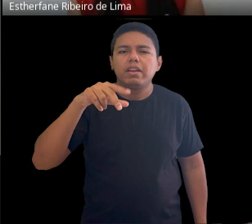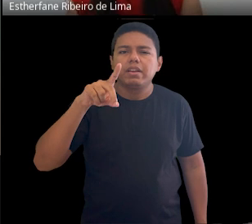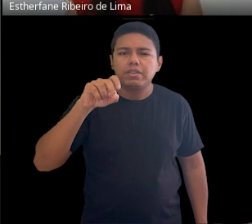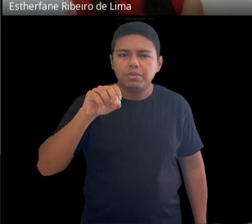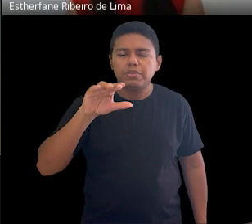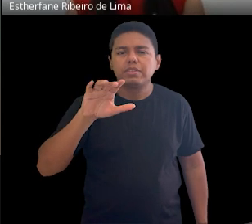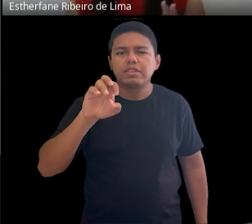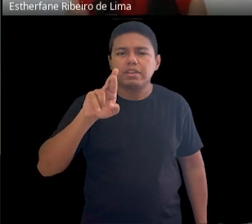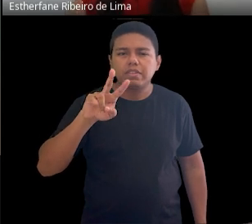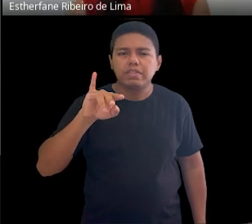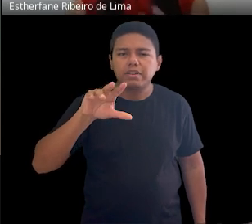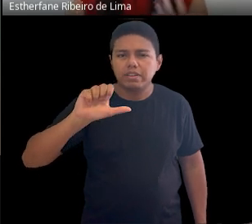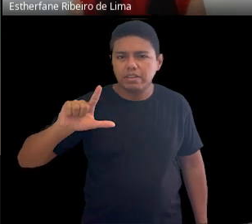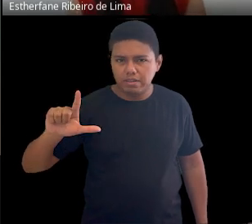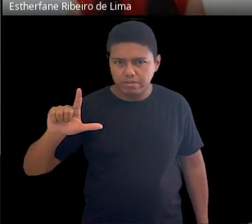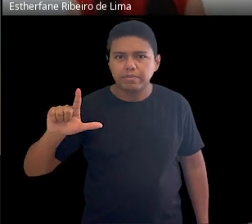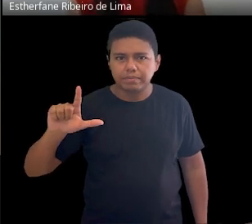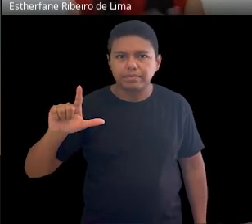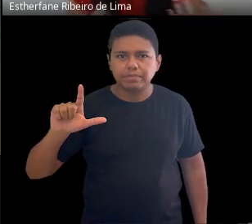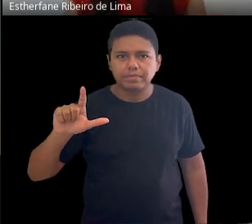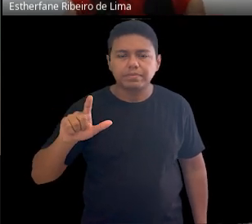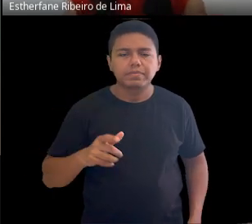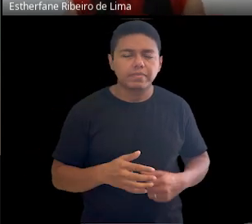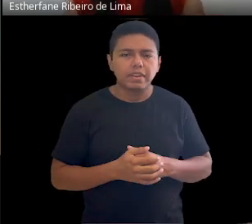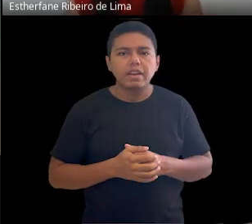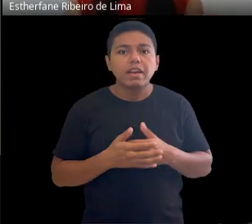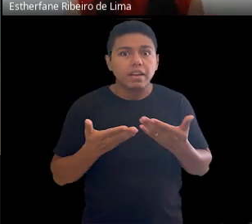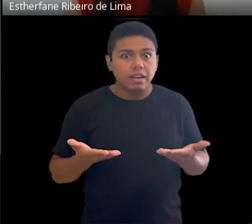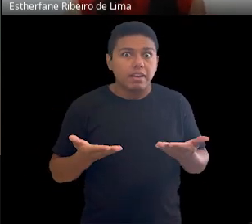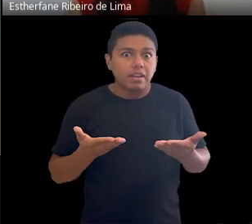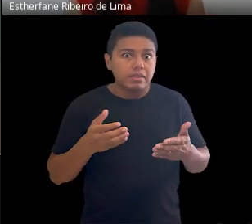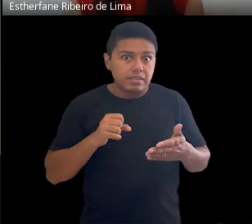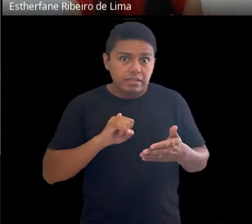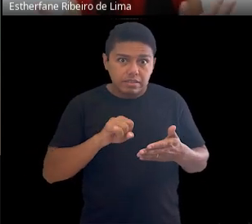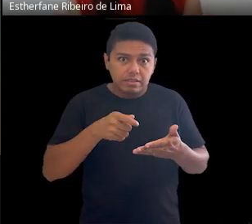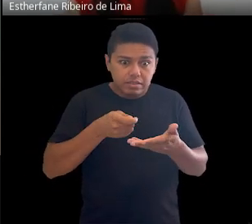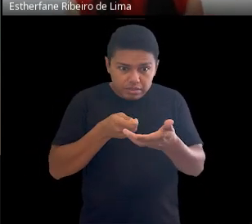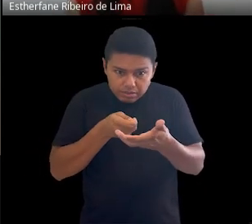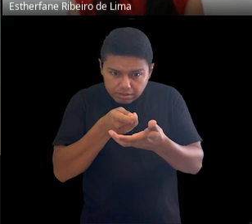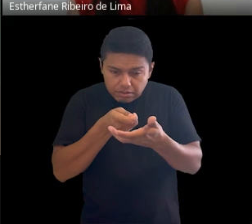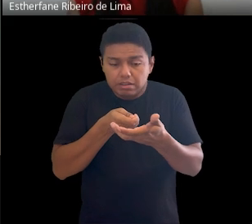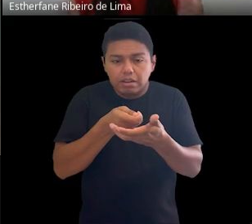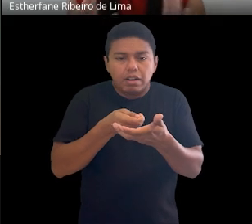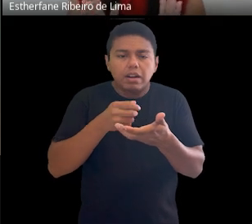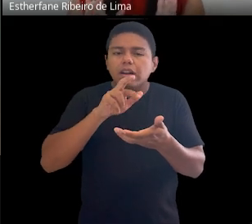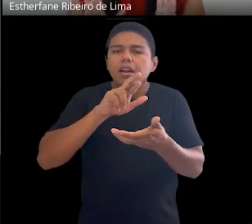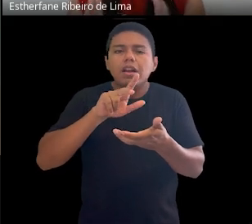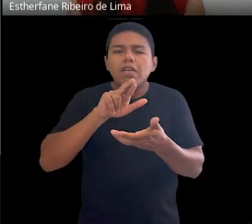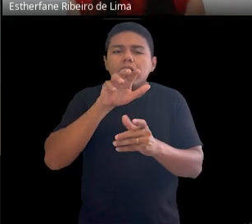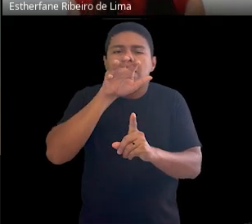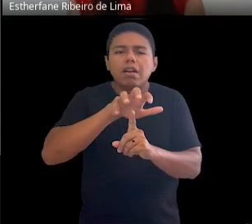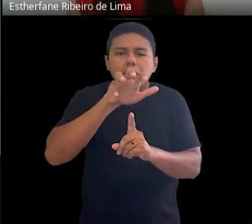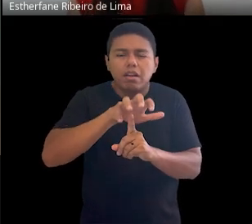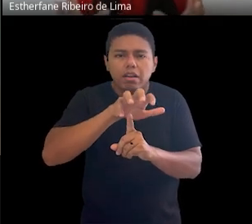pode coletar, certo? Não vai induzir um trabalho de parto prematuro. Você, como profissional, não tenha medo de realizar essa coleta do Papa Nicolau. Se você tem